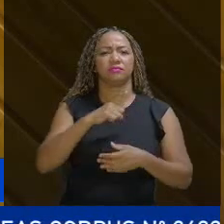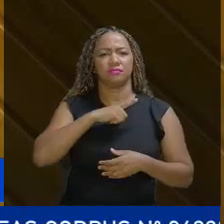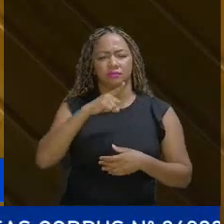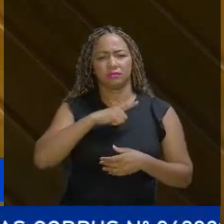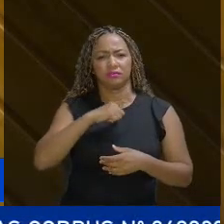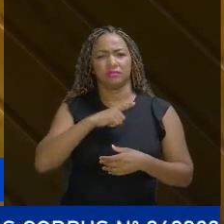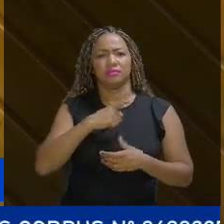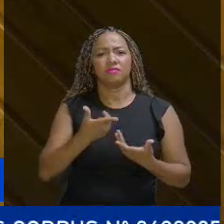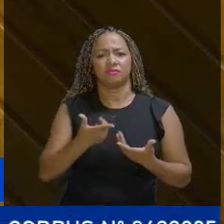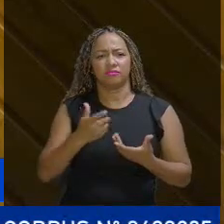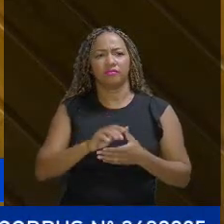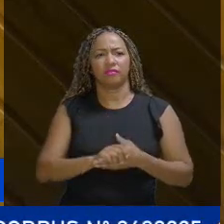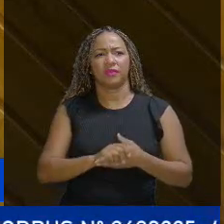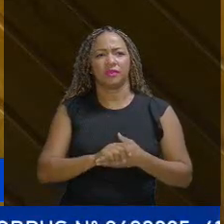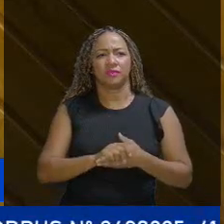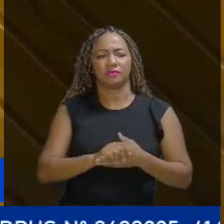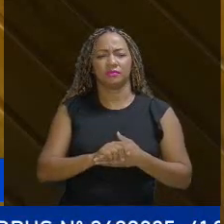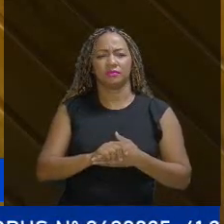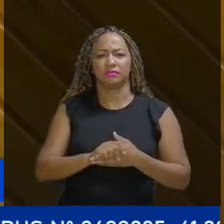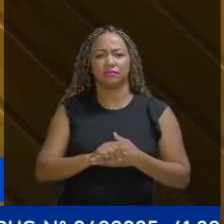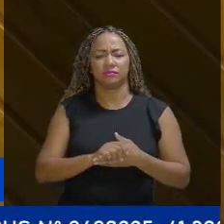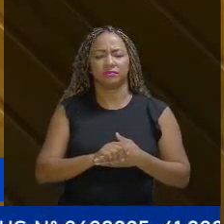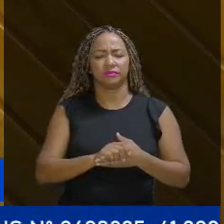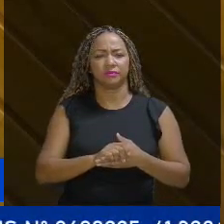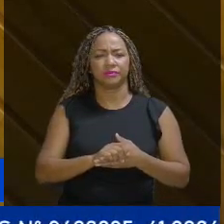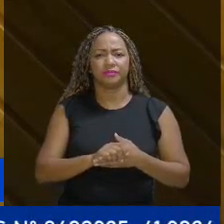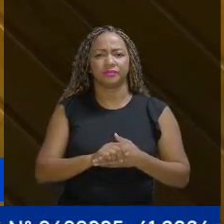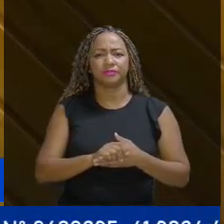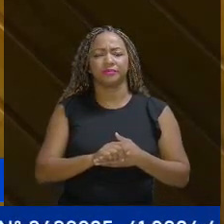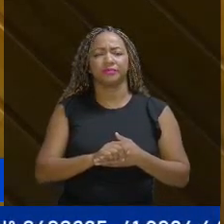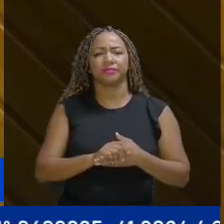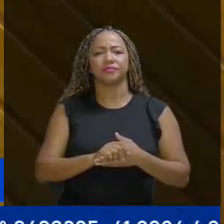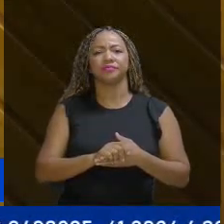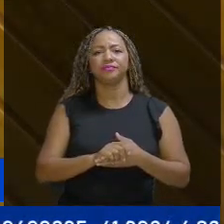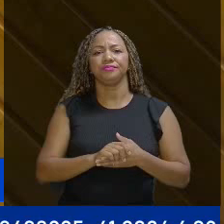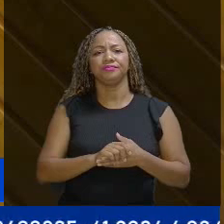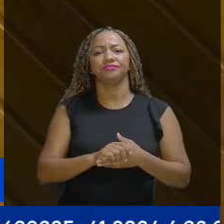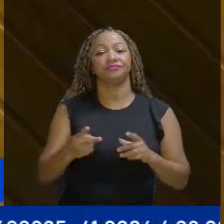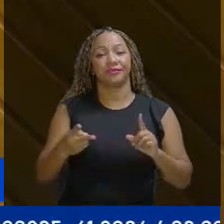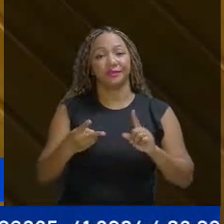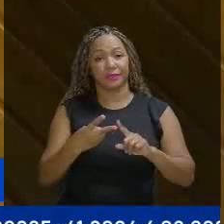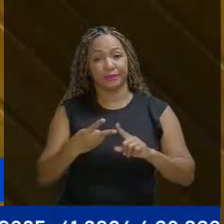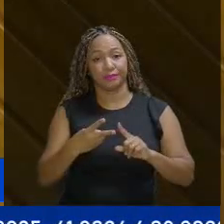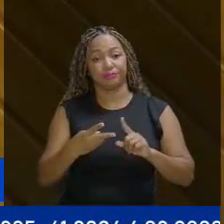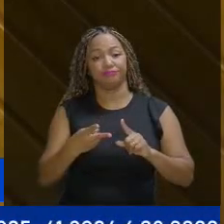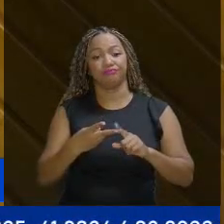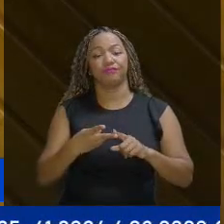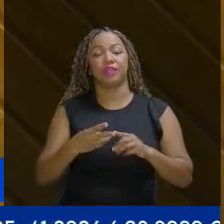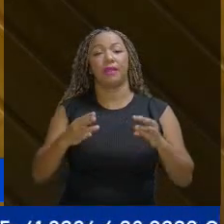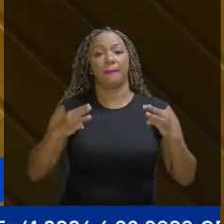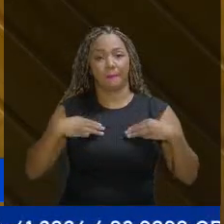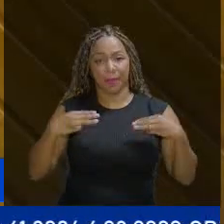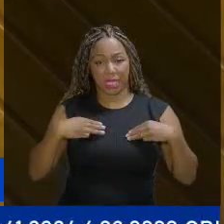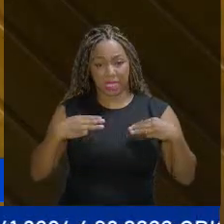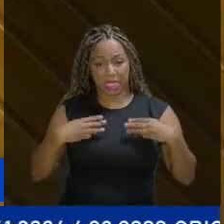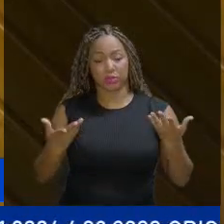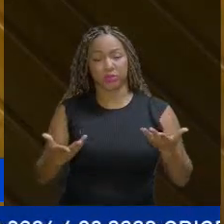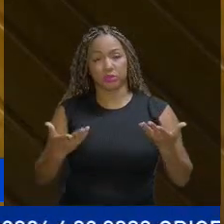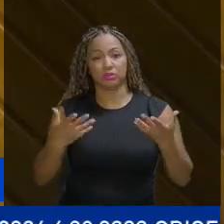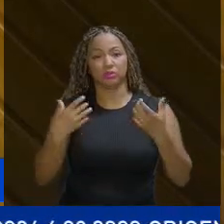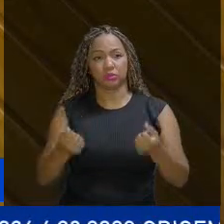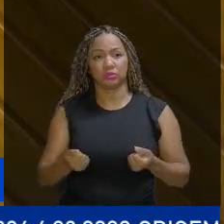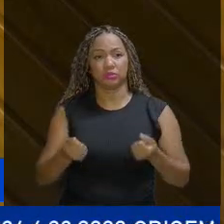haveria ou não uma questão de suspeição. A segunda, e já adentrando ao mérito, que acredito que as duas situações possam